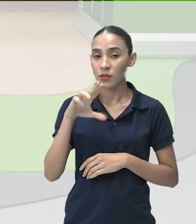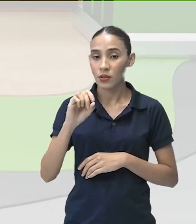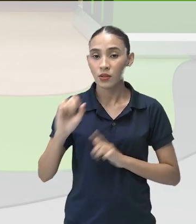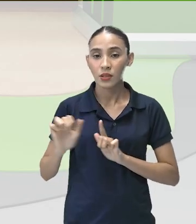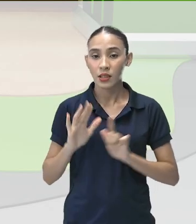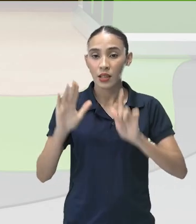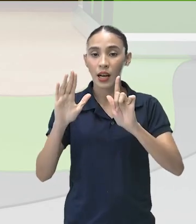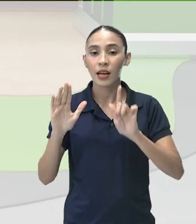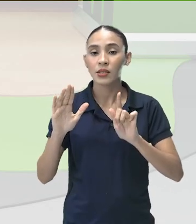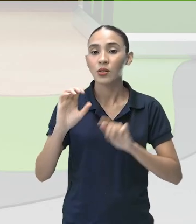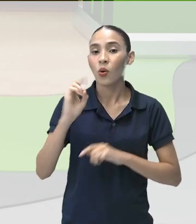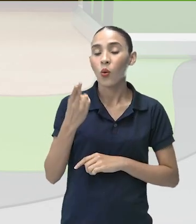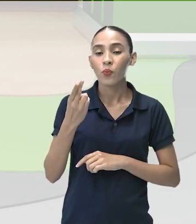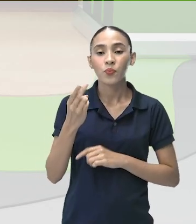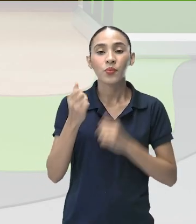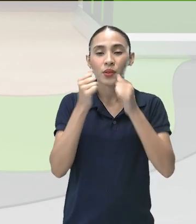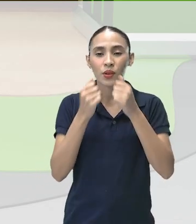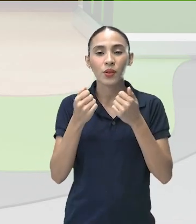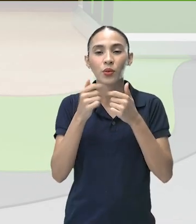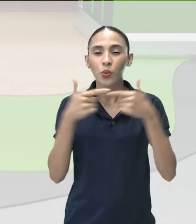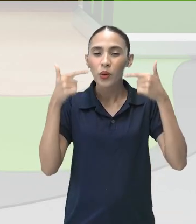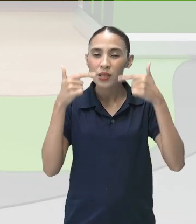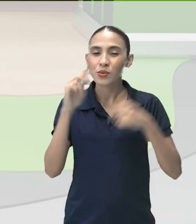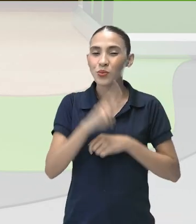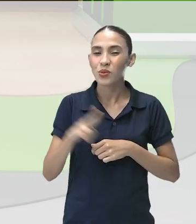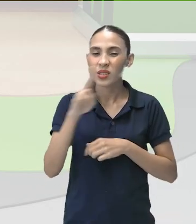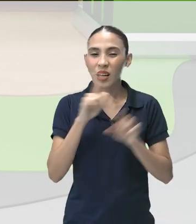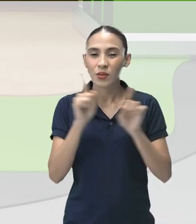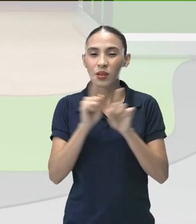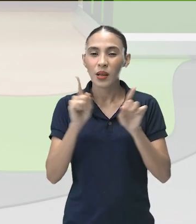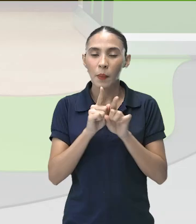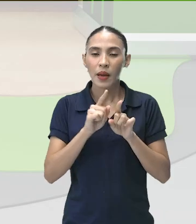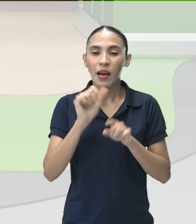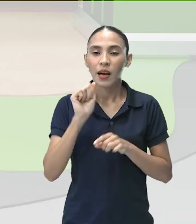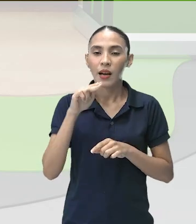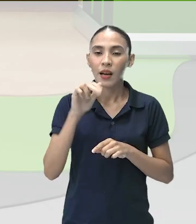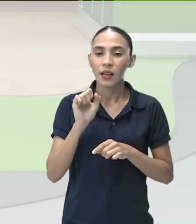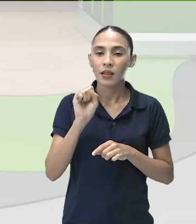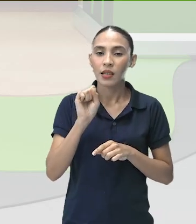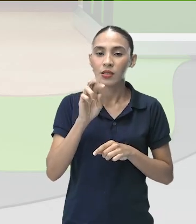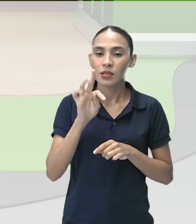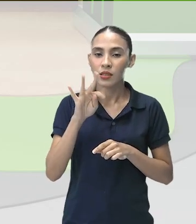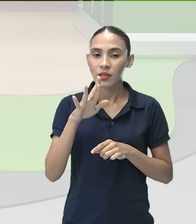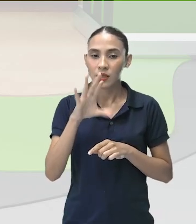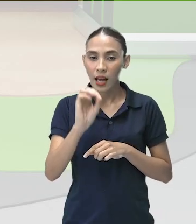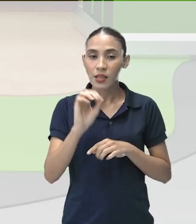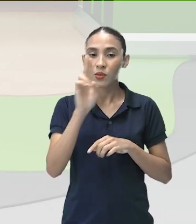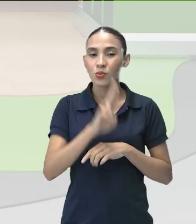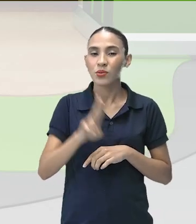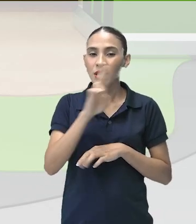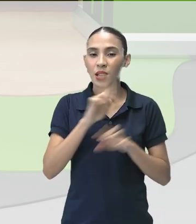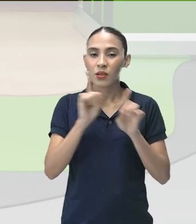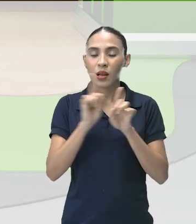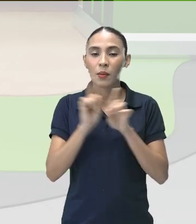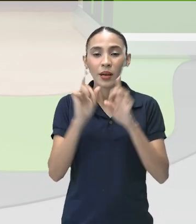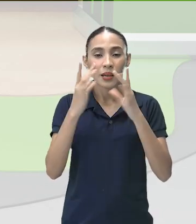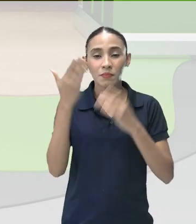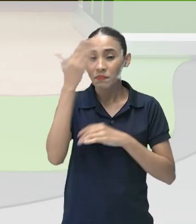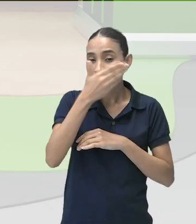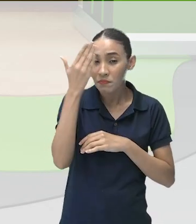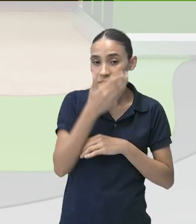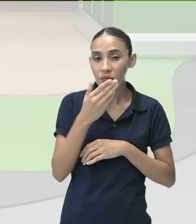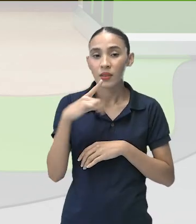gás hilariante ou gás do riso, e é muito utilizado como anestésico. Ele se apresenta na forma de um gás incolor que